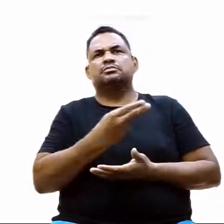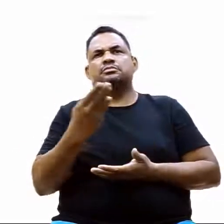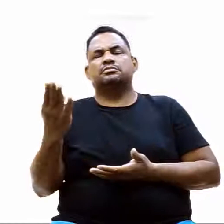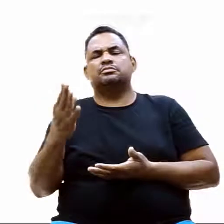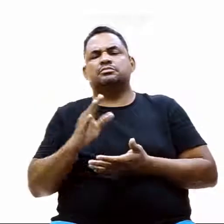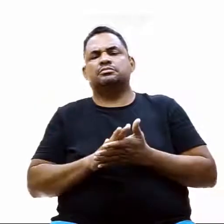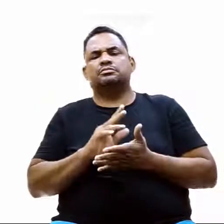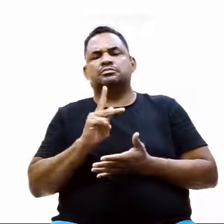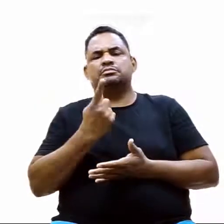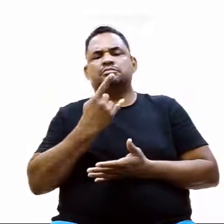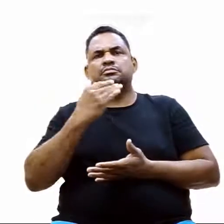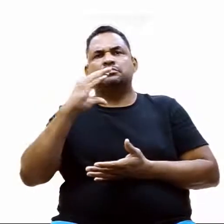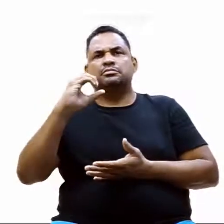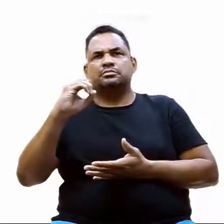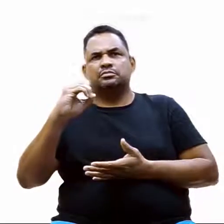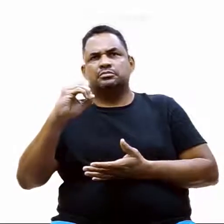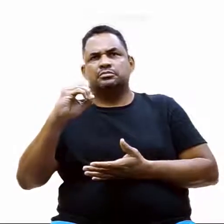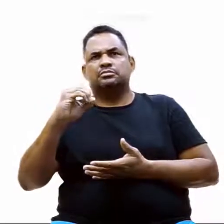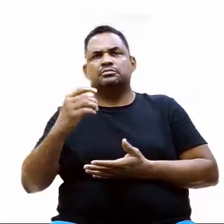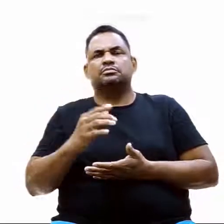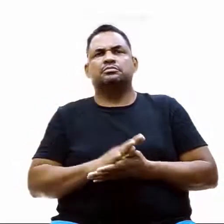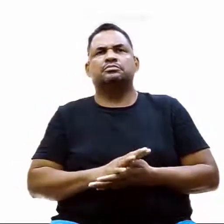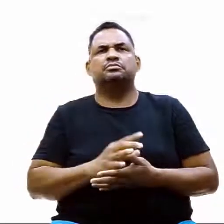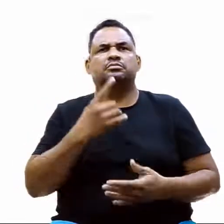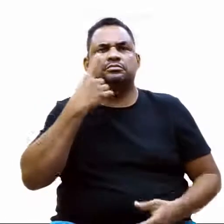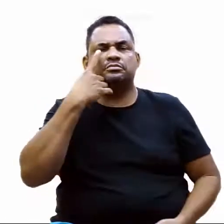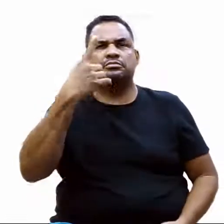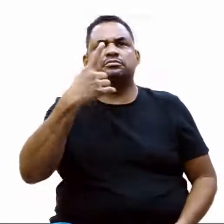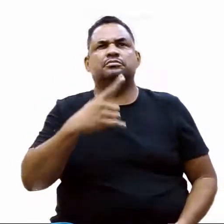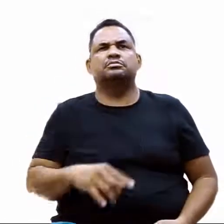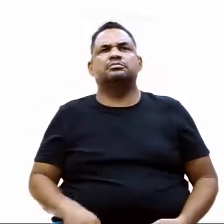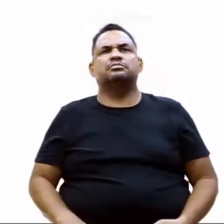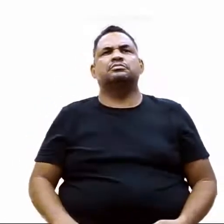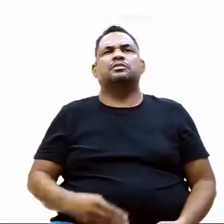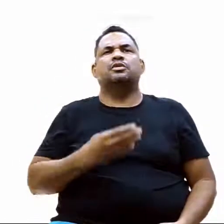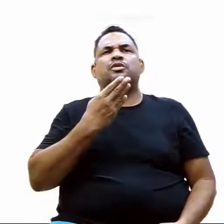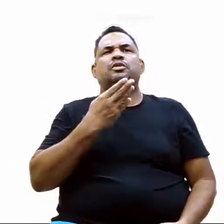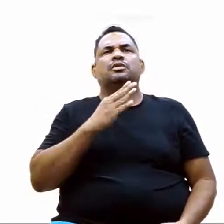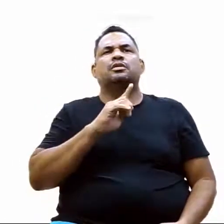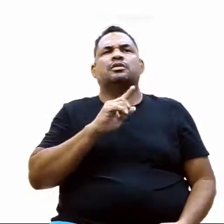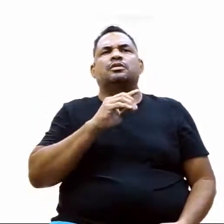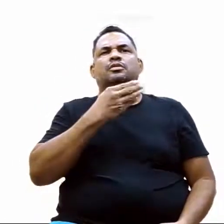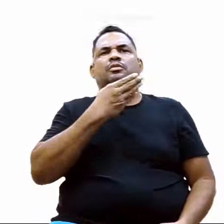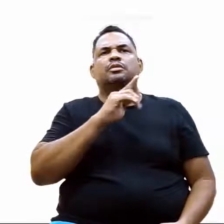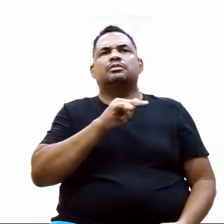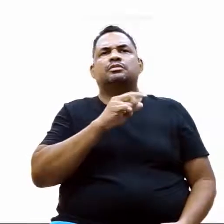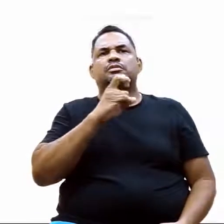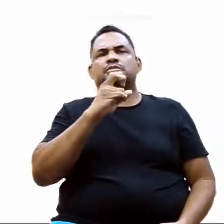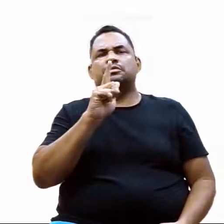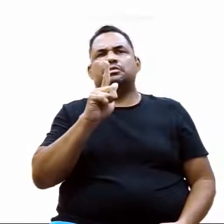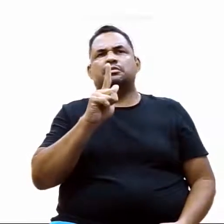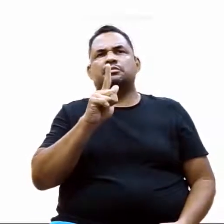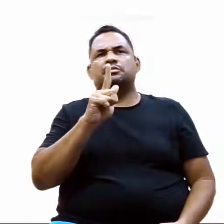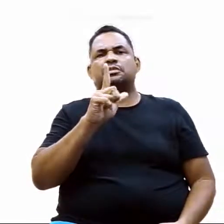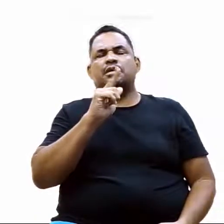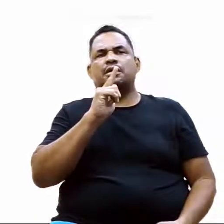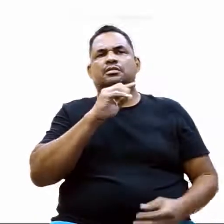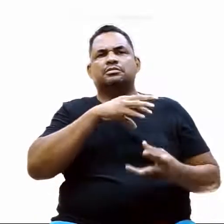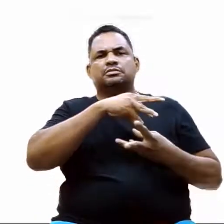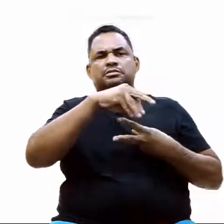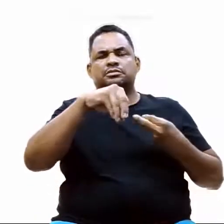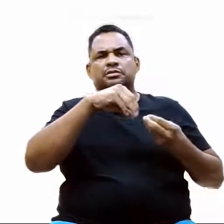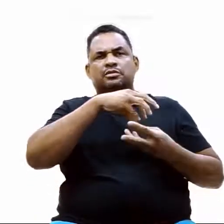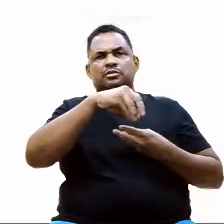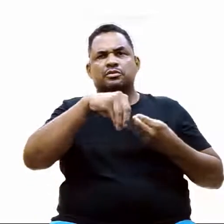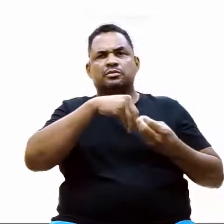e oxigênio. Então você tem aqui, 45 gramas de água se decompondo. E você tem no primeiro